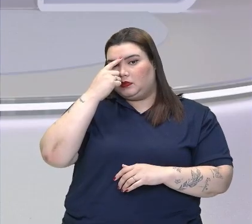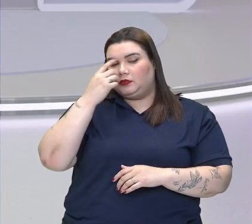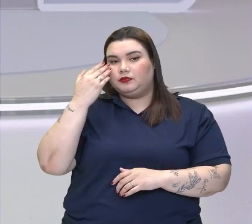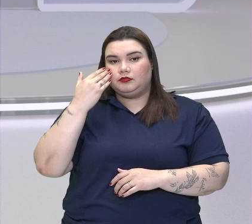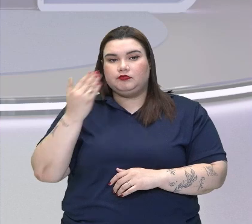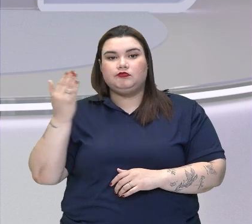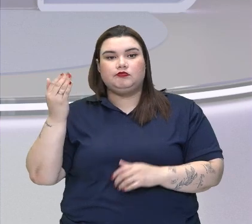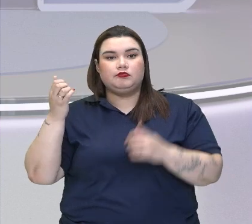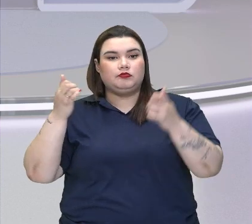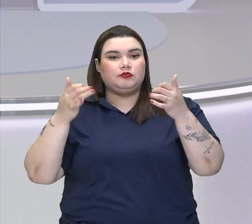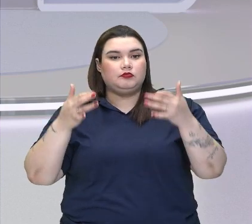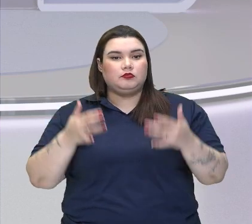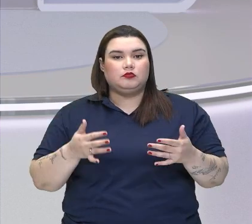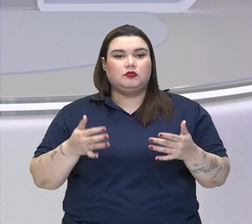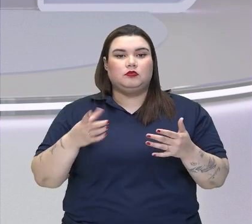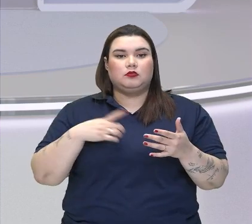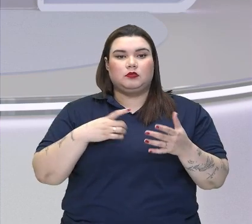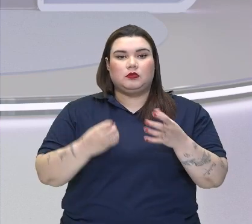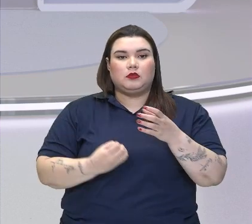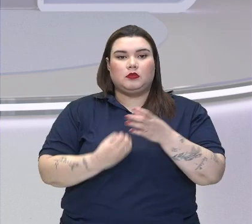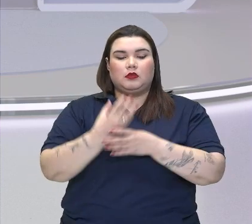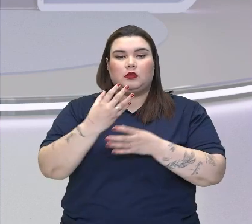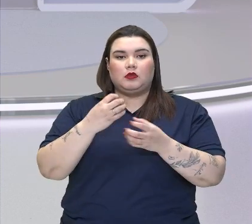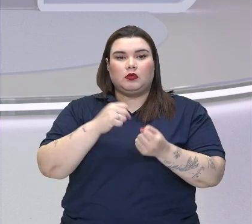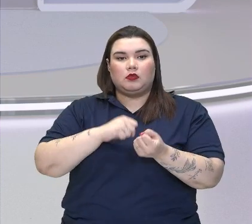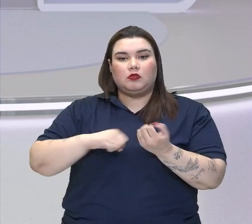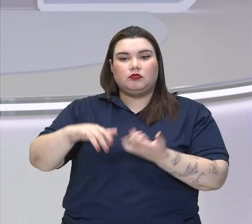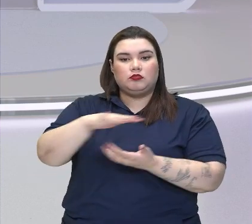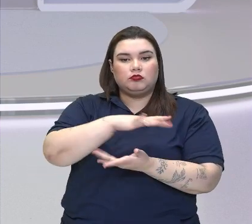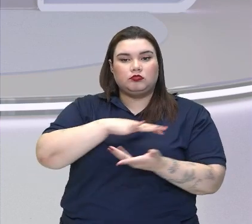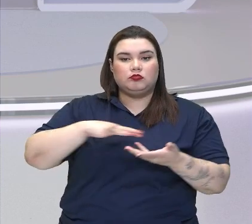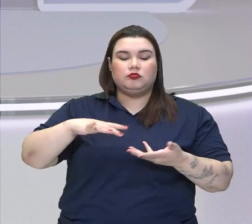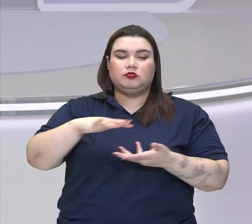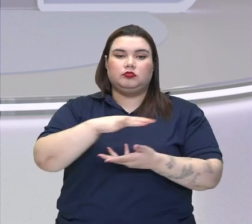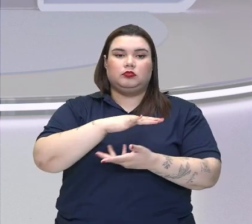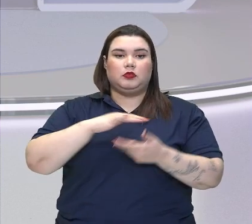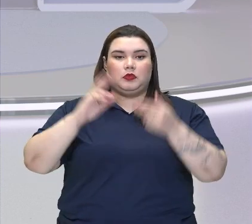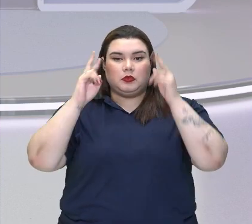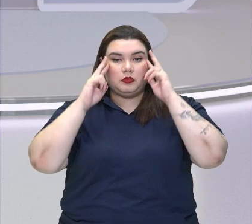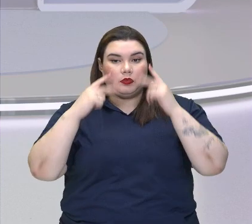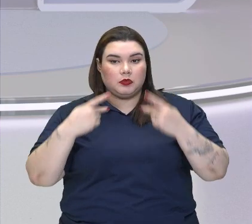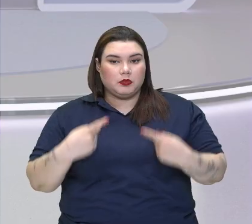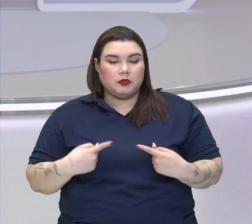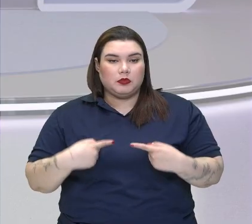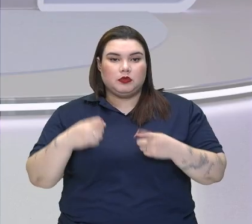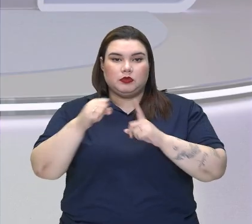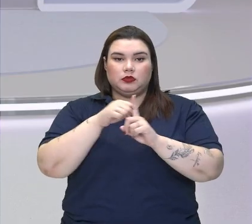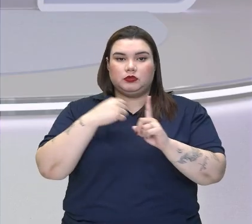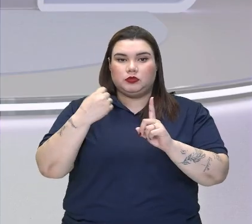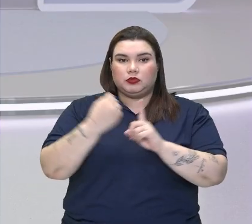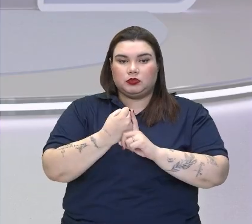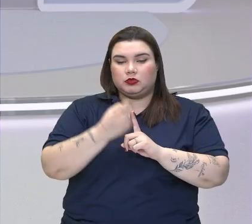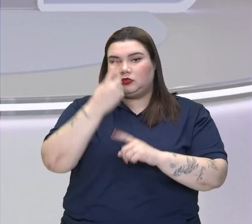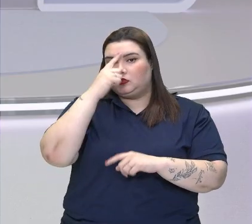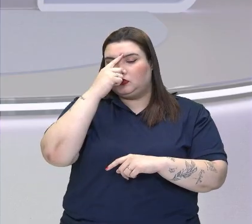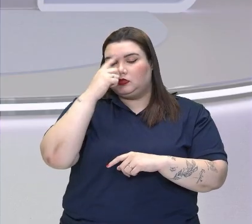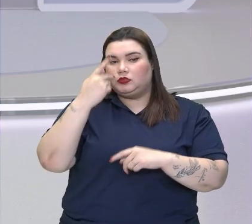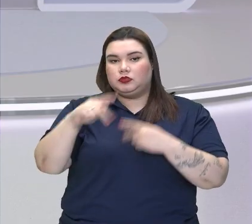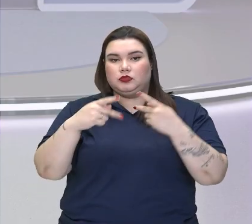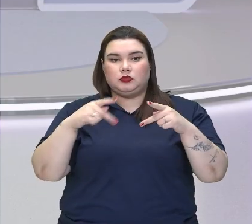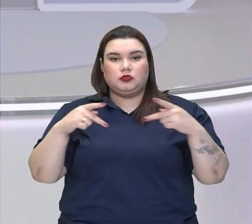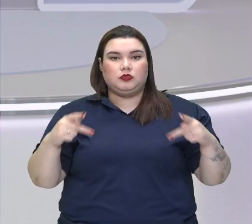Brahma, se forma o universo, o ser humano, a sociedade indiana e suas